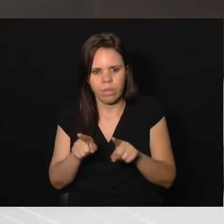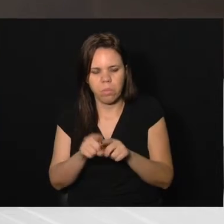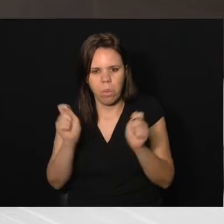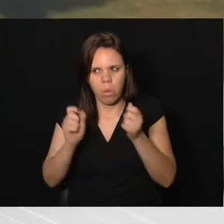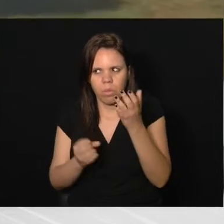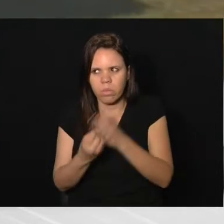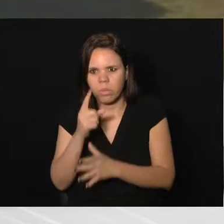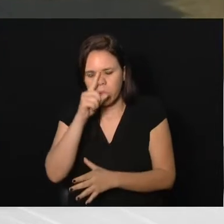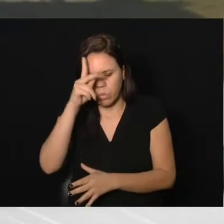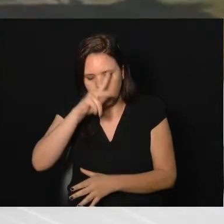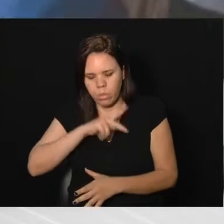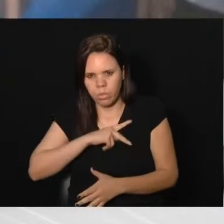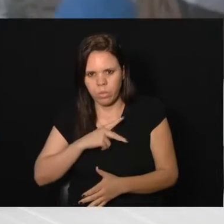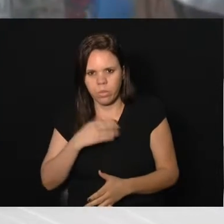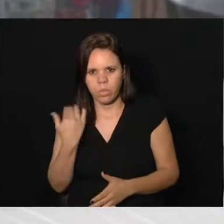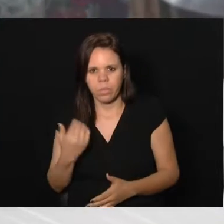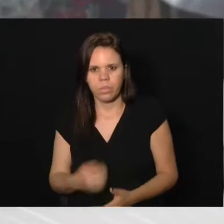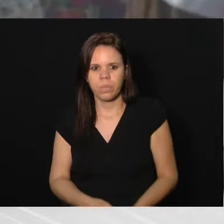possível perigo mortal.